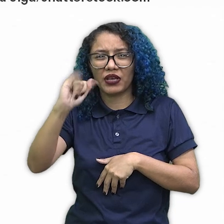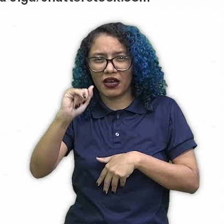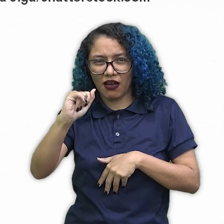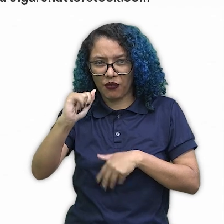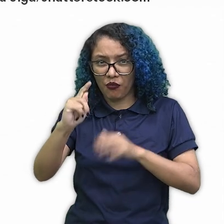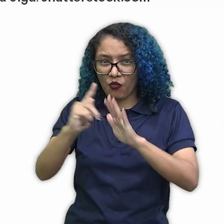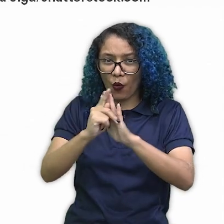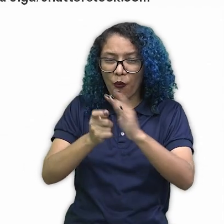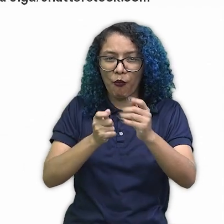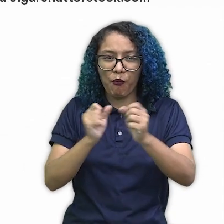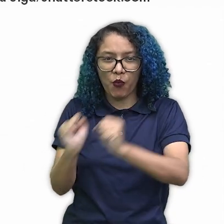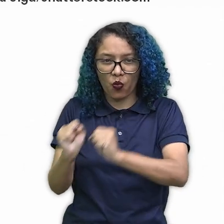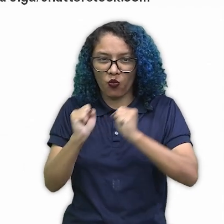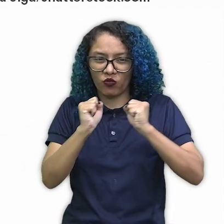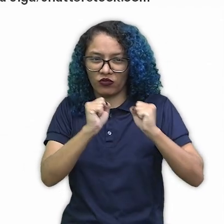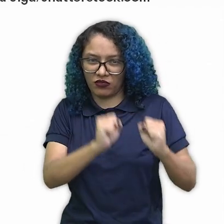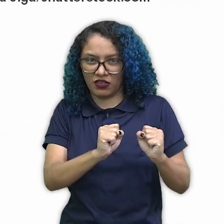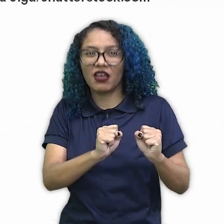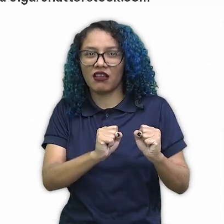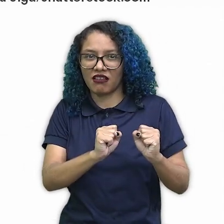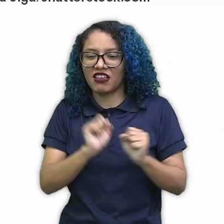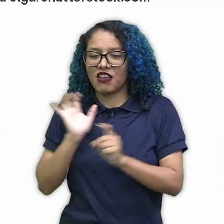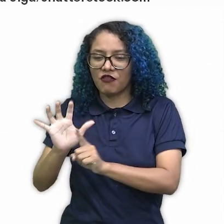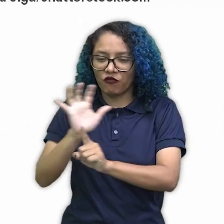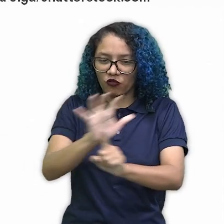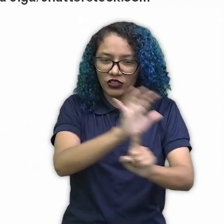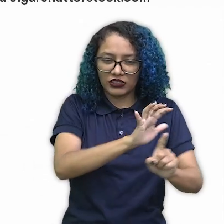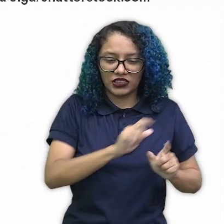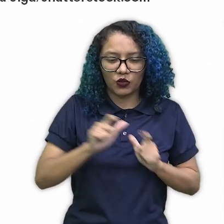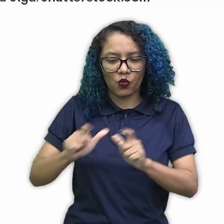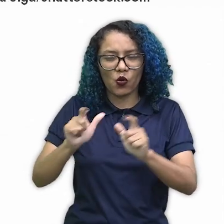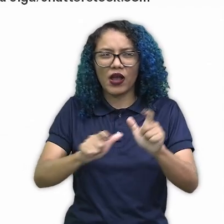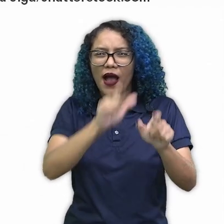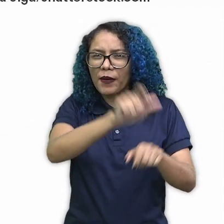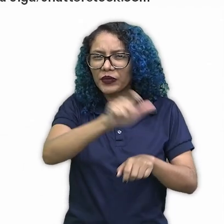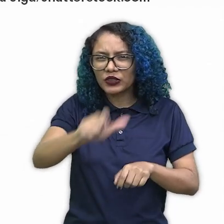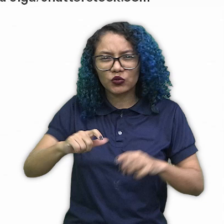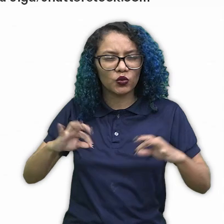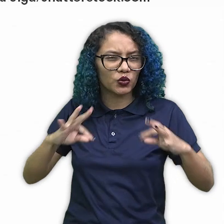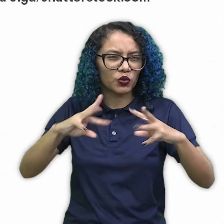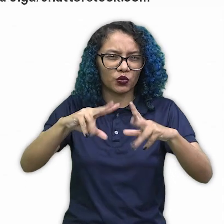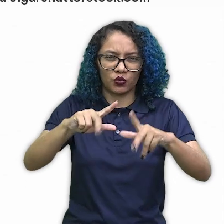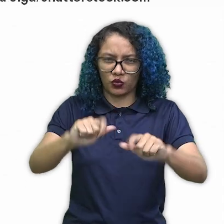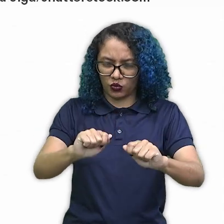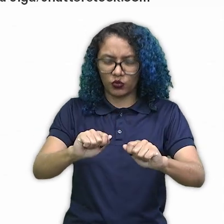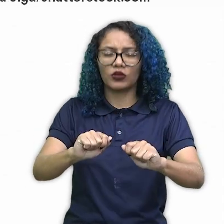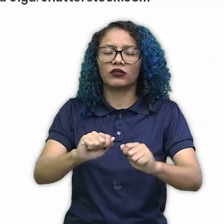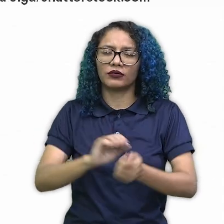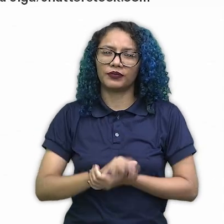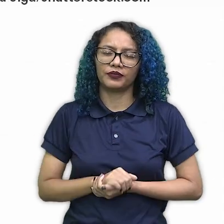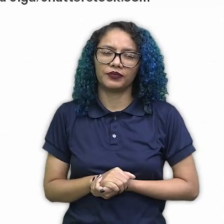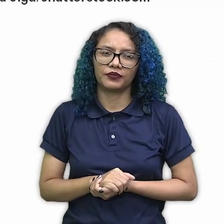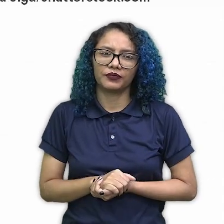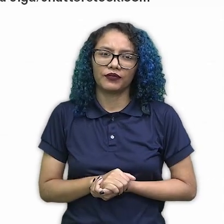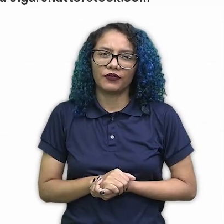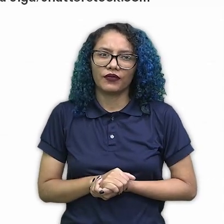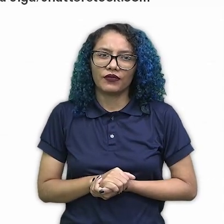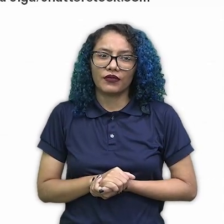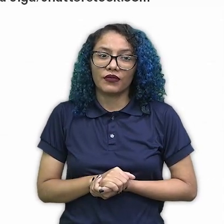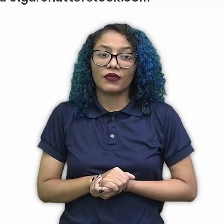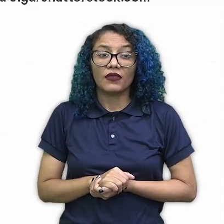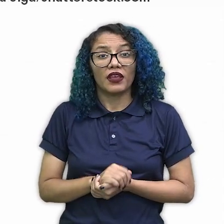que engloba tudo e todos. Portanto, Foucault diz que é até possível a luta